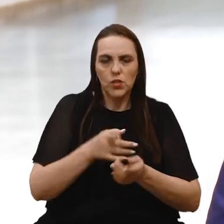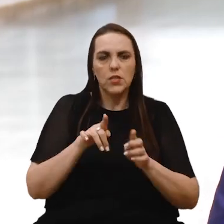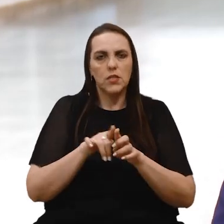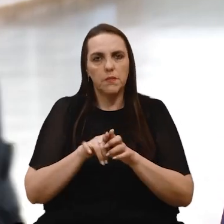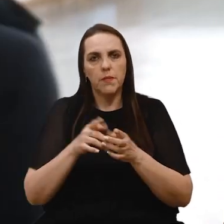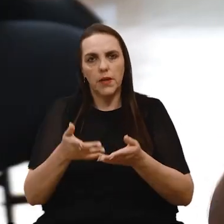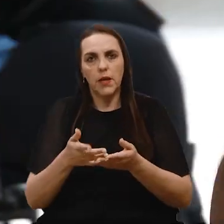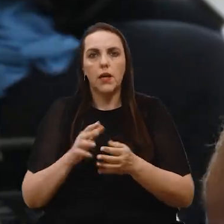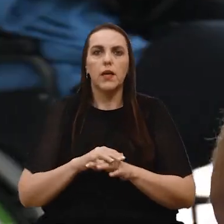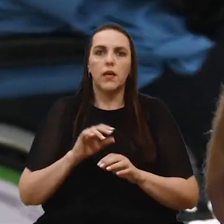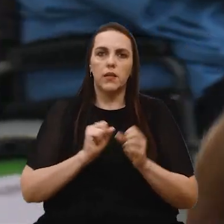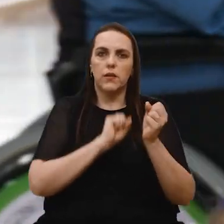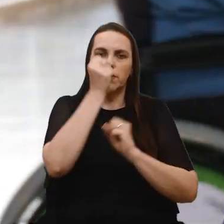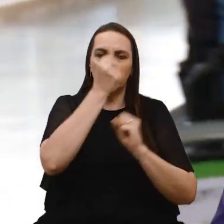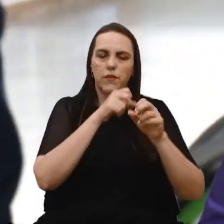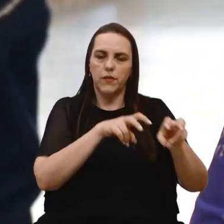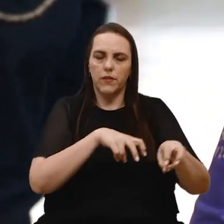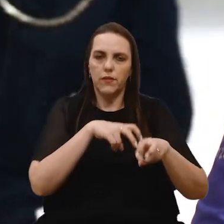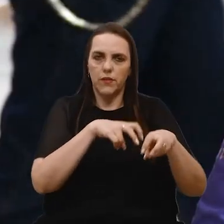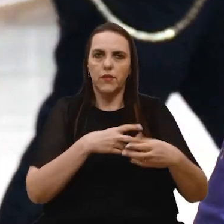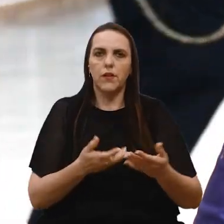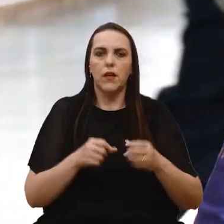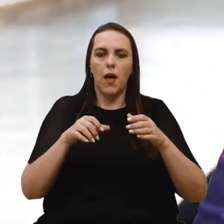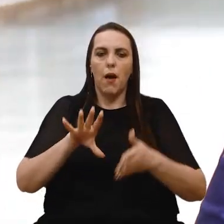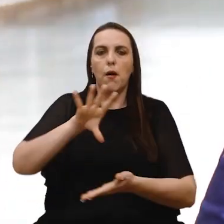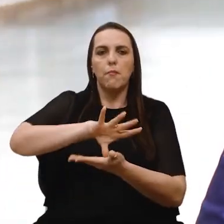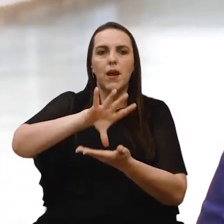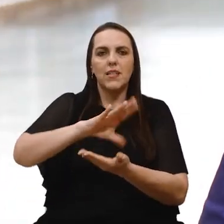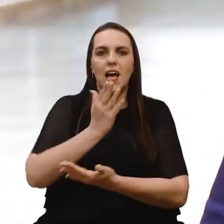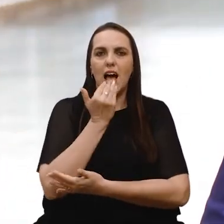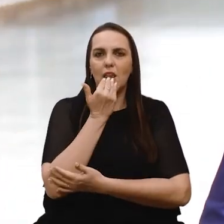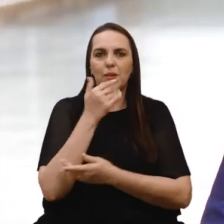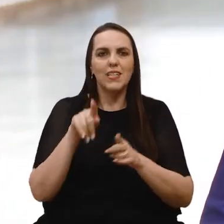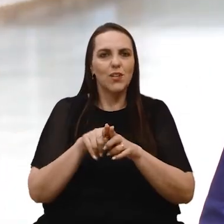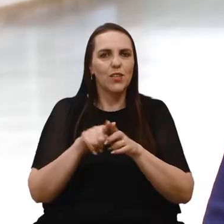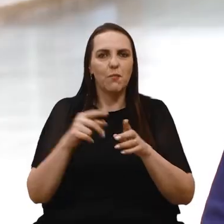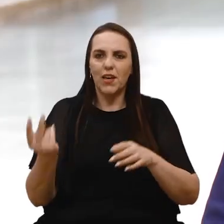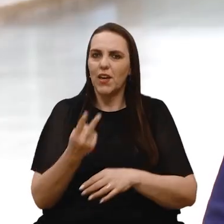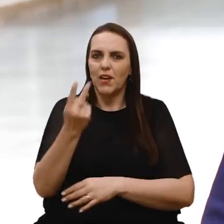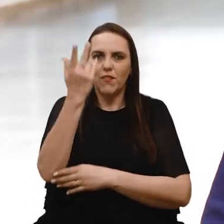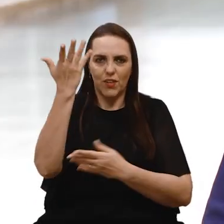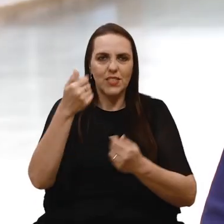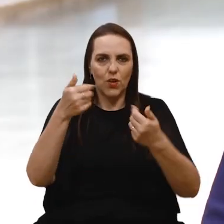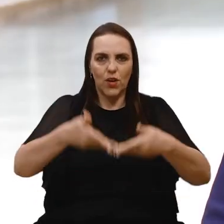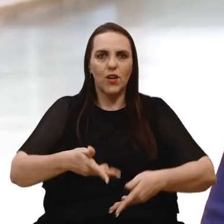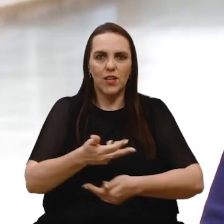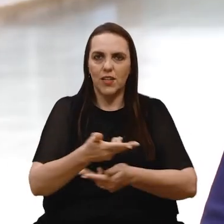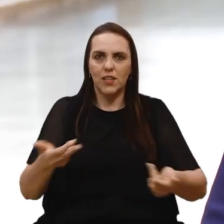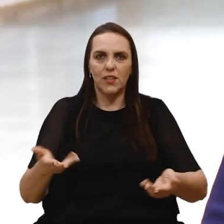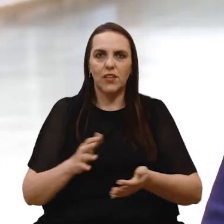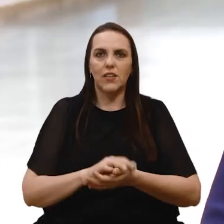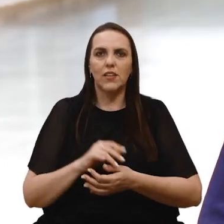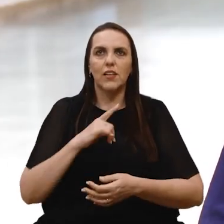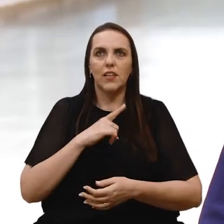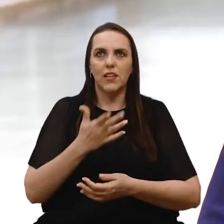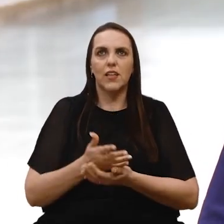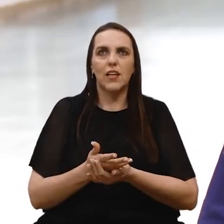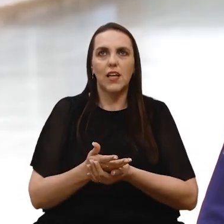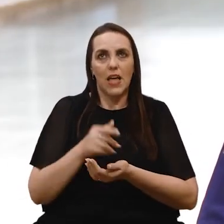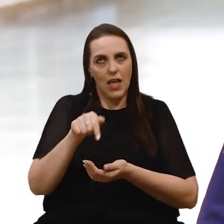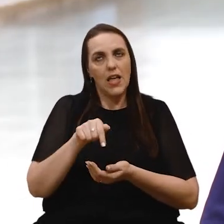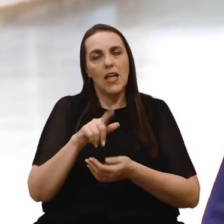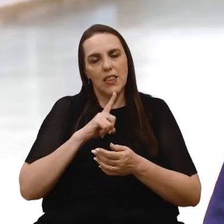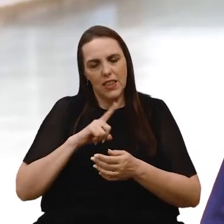seus produtos, as agroindústrias, a praça de alimentação. Então é bacana porque a gente está valorizando o que é daqui, e a gente tem que sempre pensar